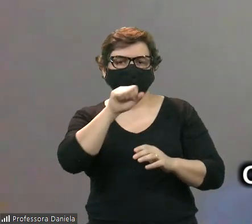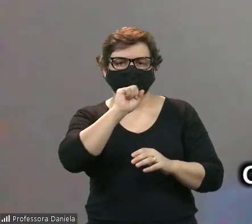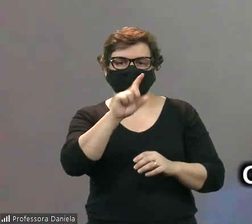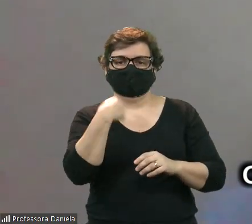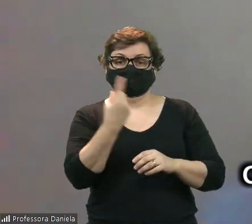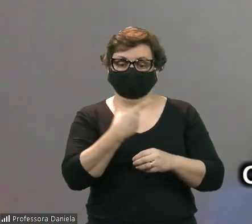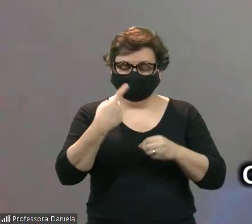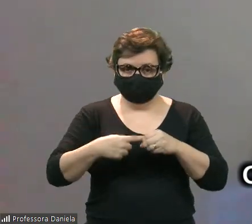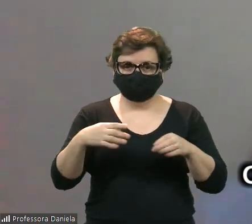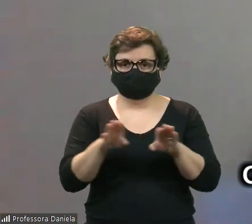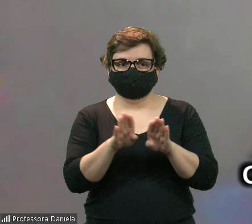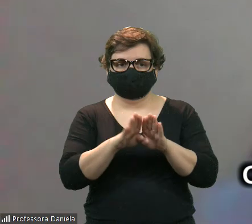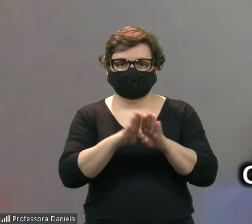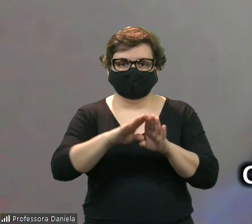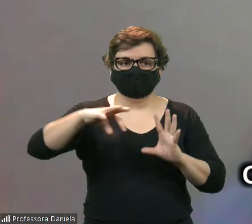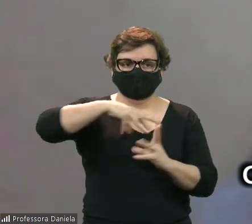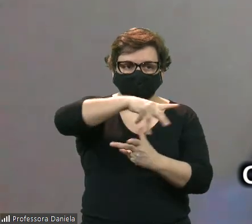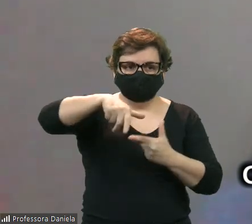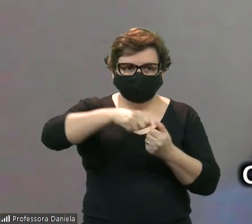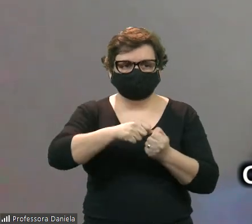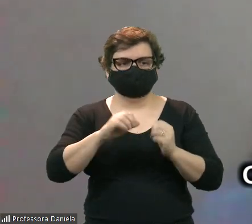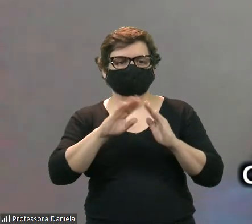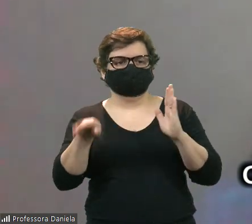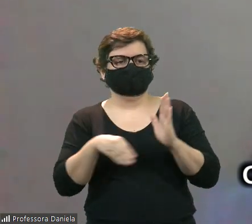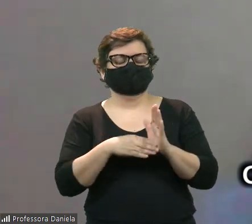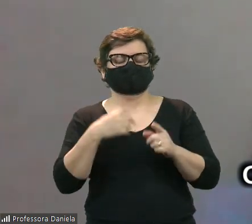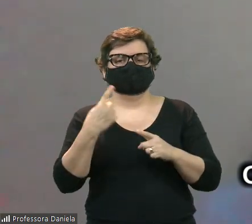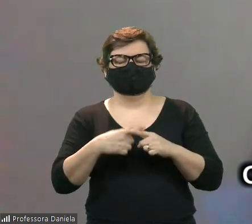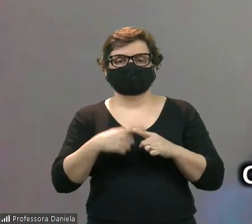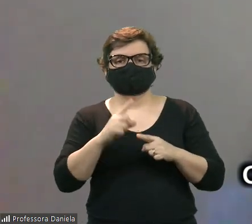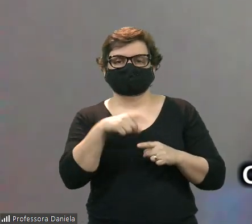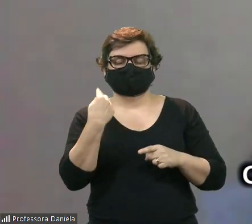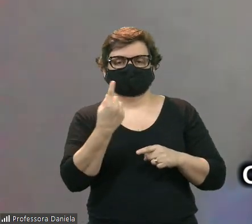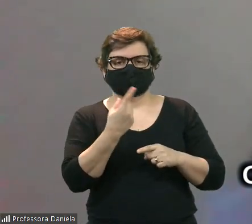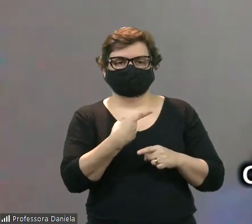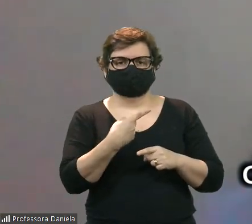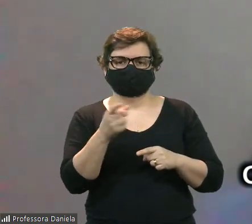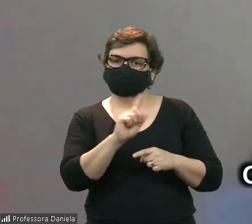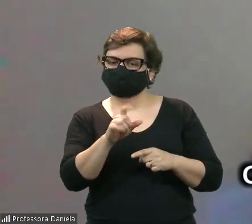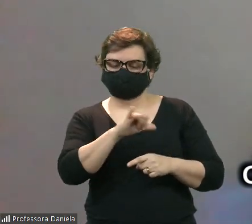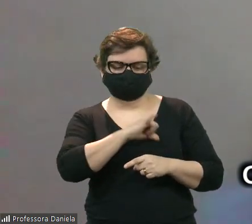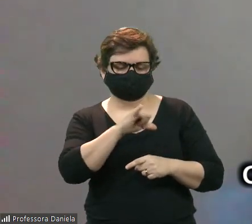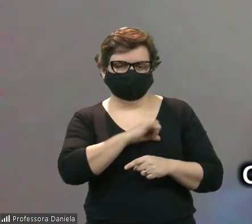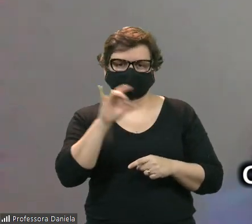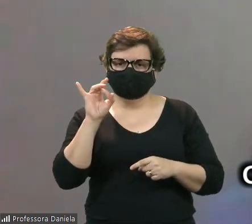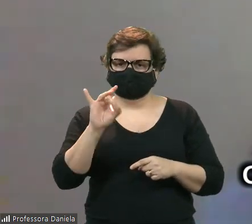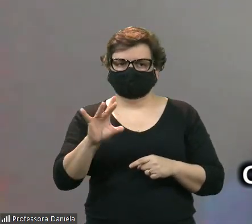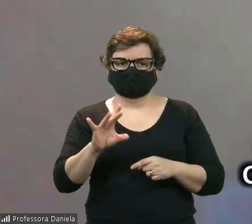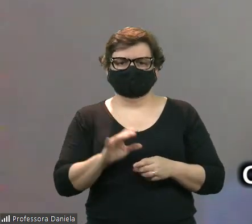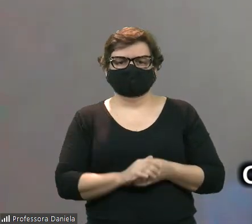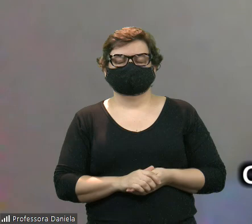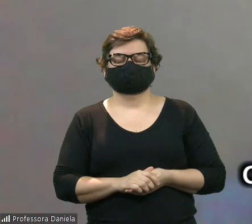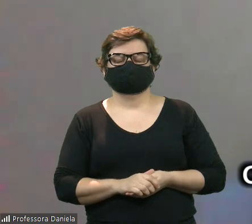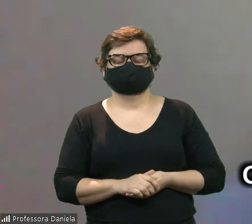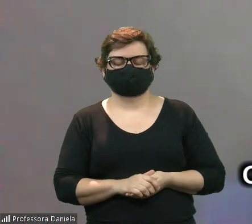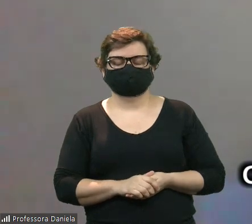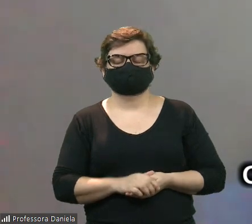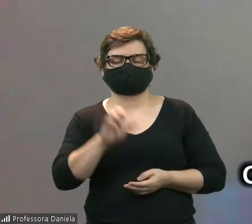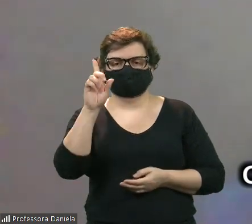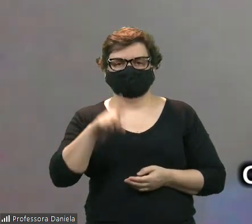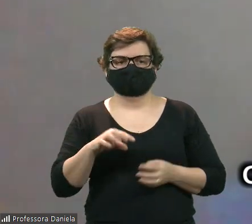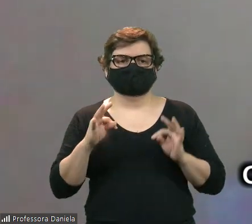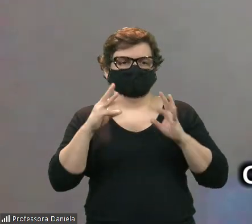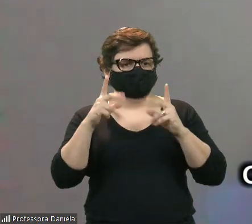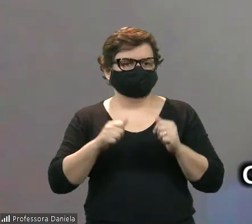nossa cidade, mas as mães do mundo inteiro, porque nós não estamos sofrendo sozinhos. Infelizmente, somos todos,